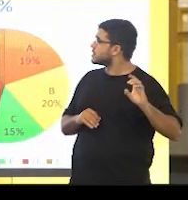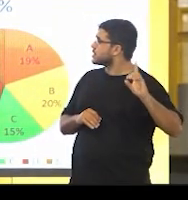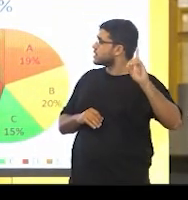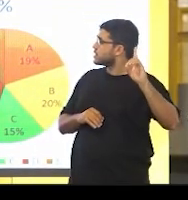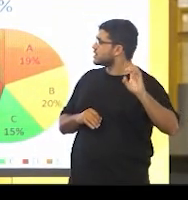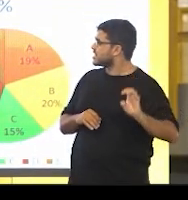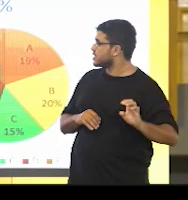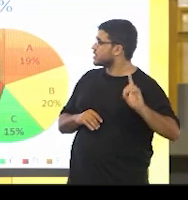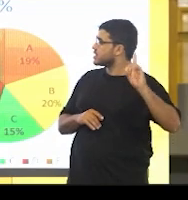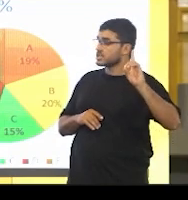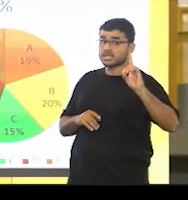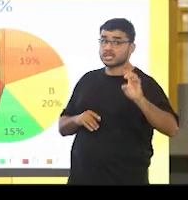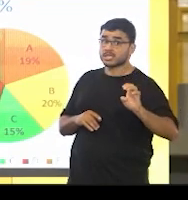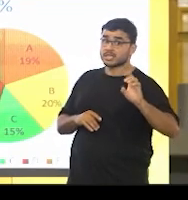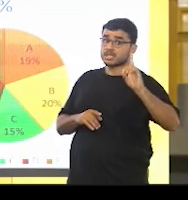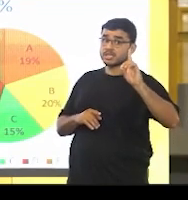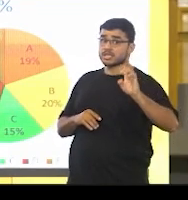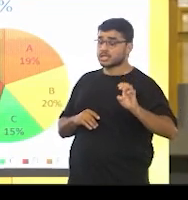e E.